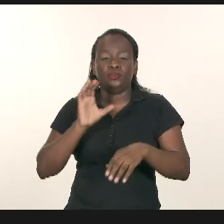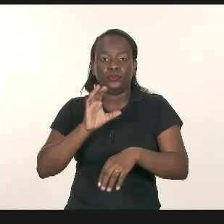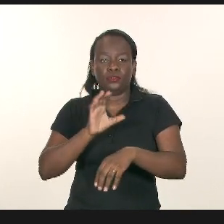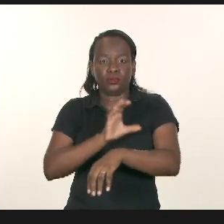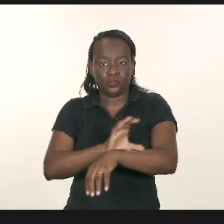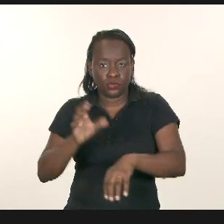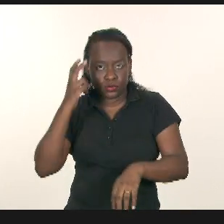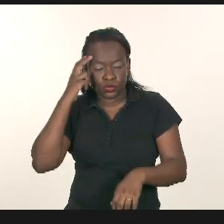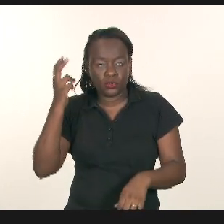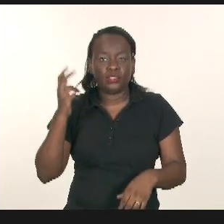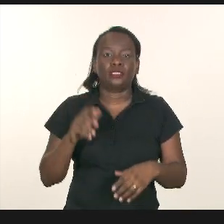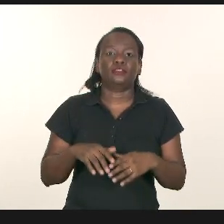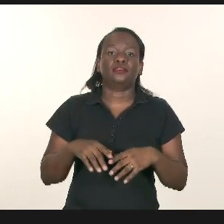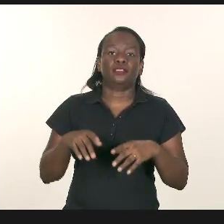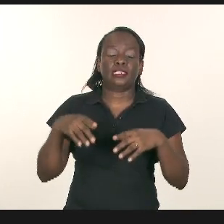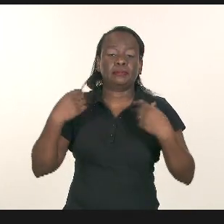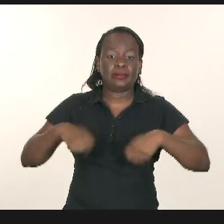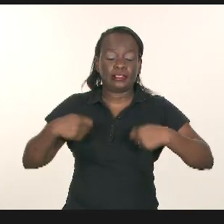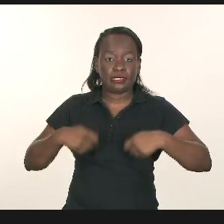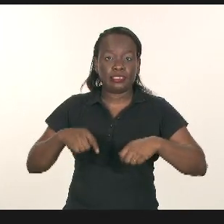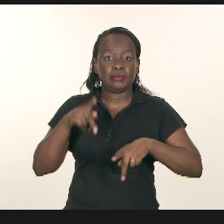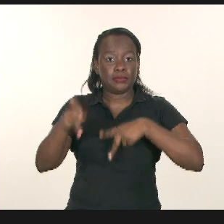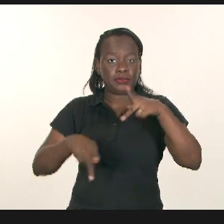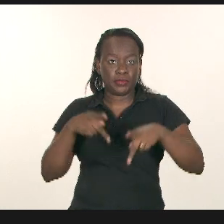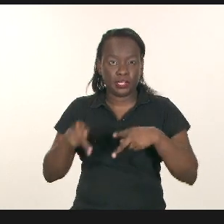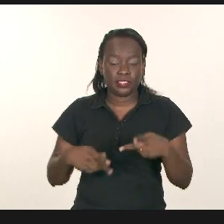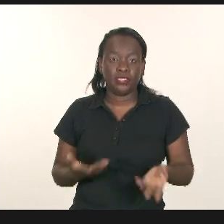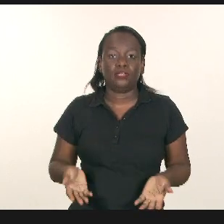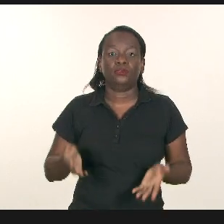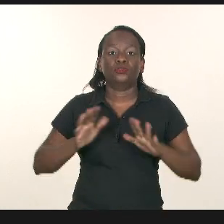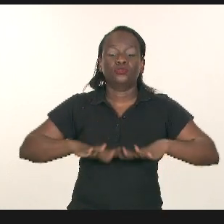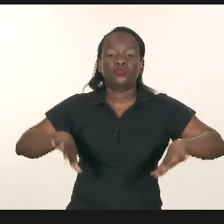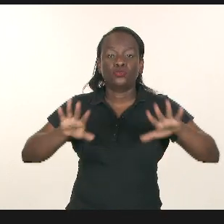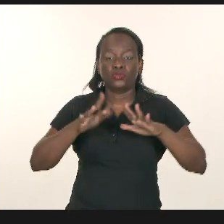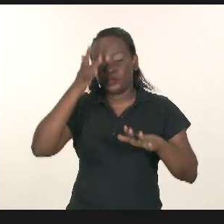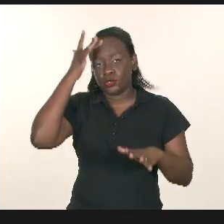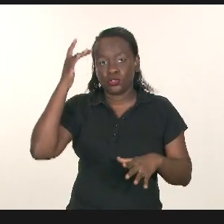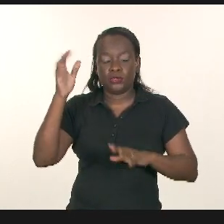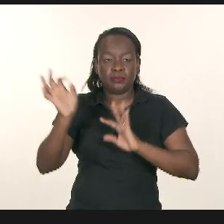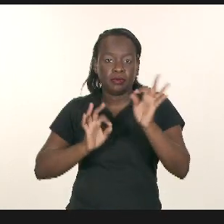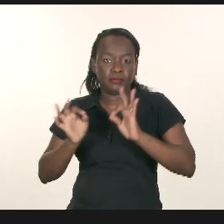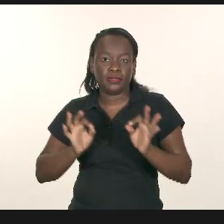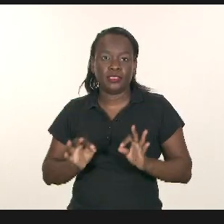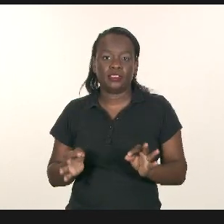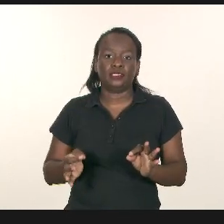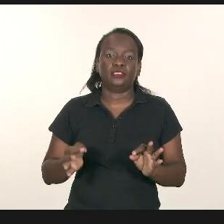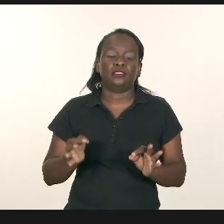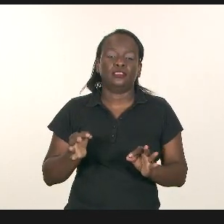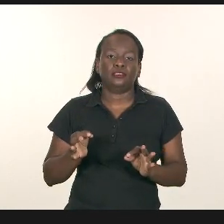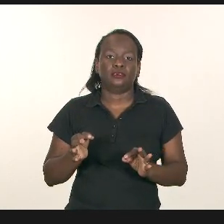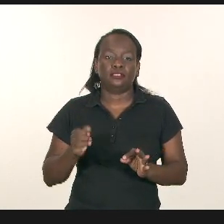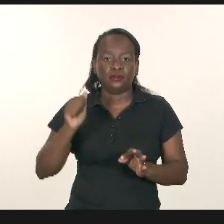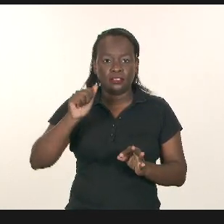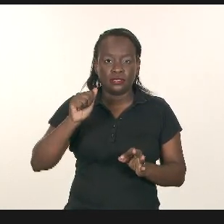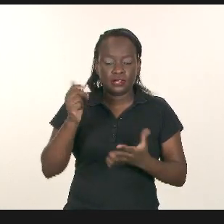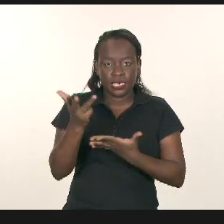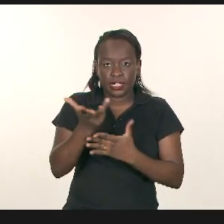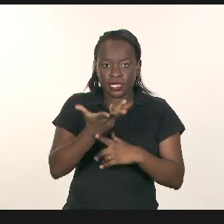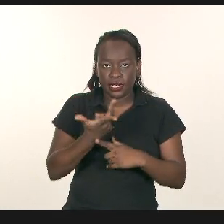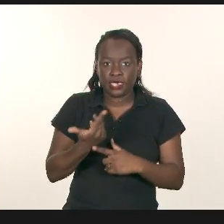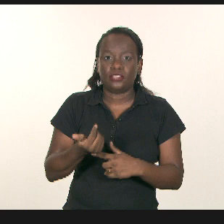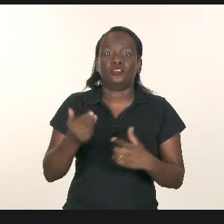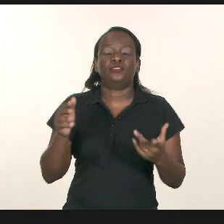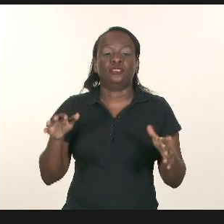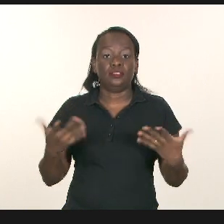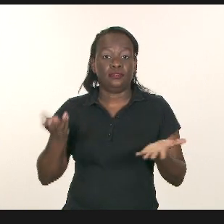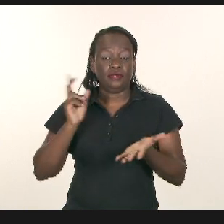nossa, entendeu? Uma demanda da população, do pessoal, produtores da arte,